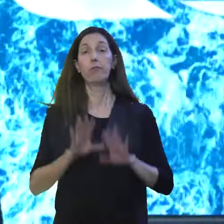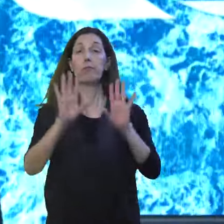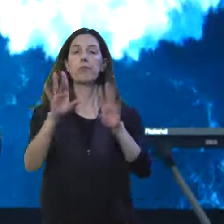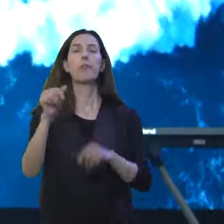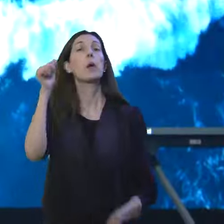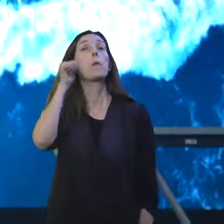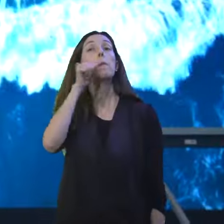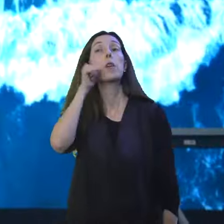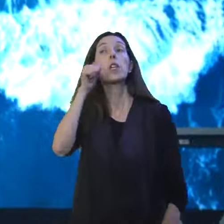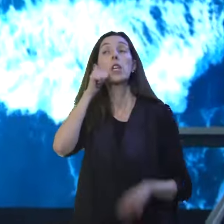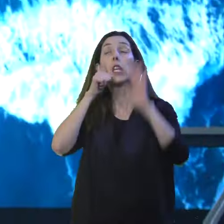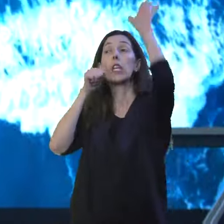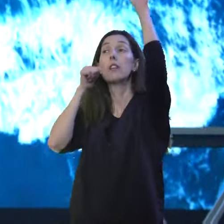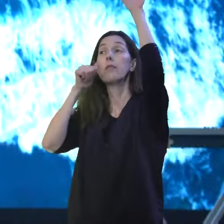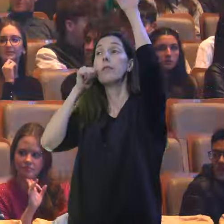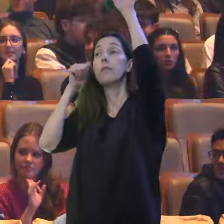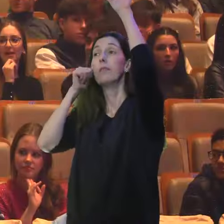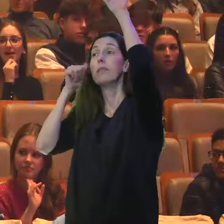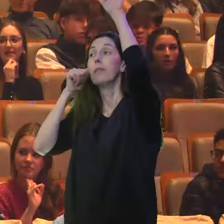Meninas, vocês estão aí, meninas?